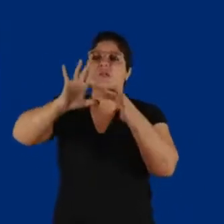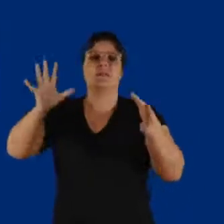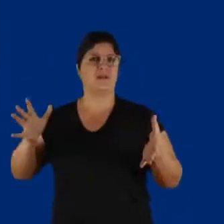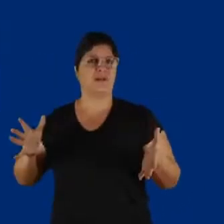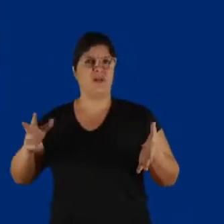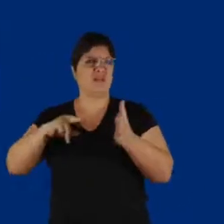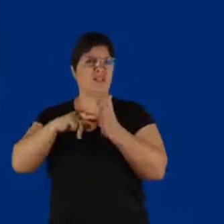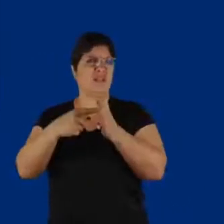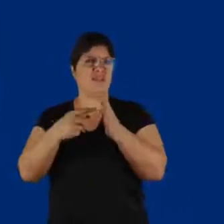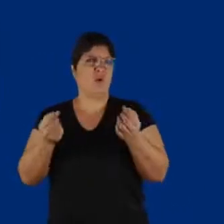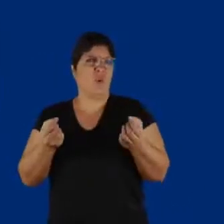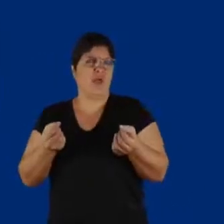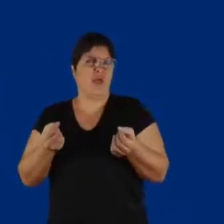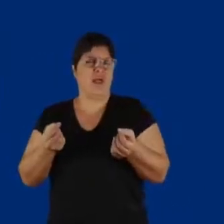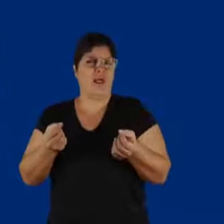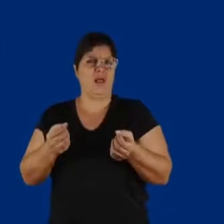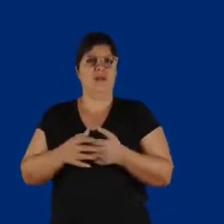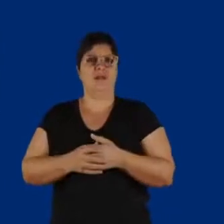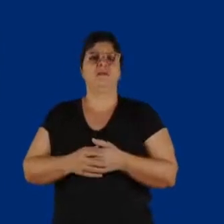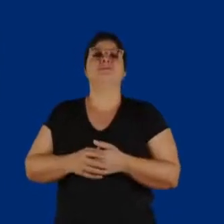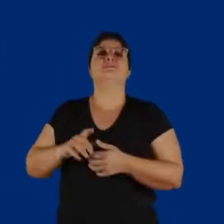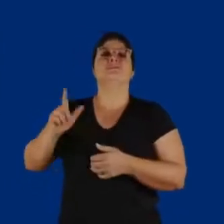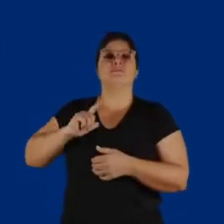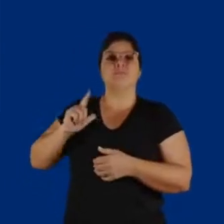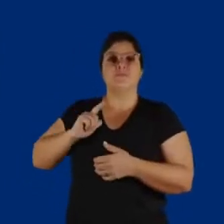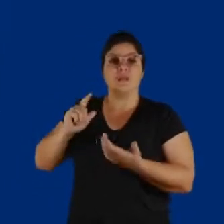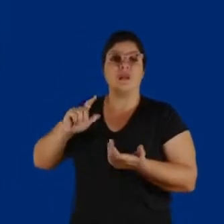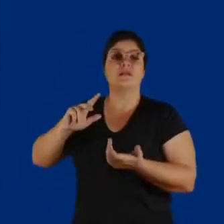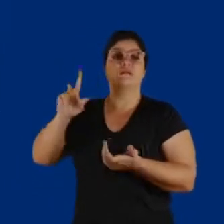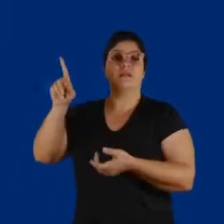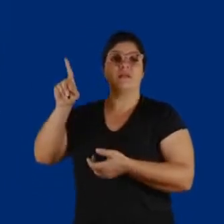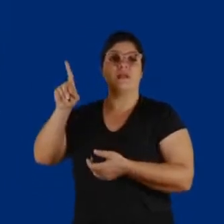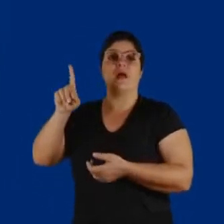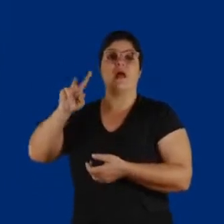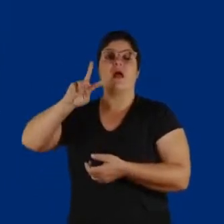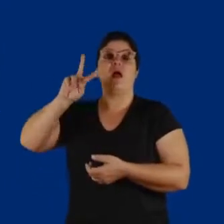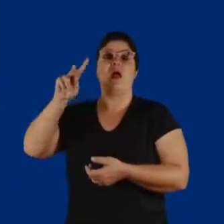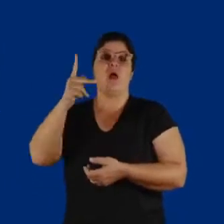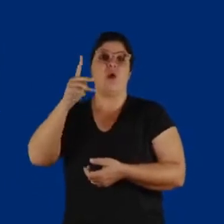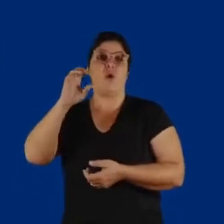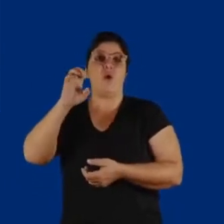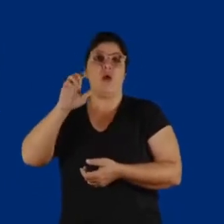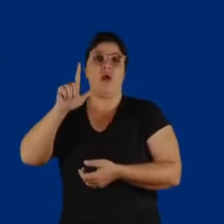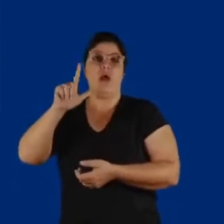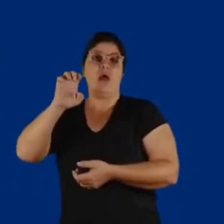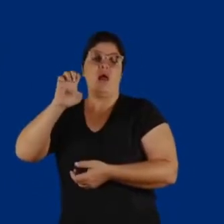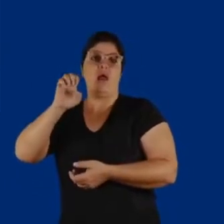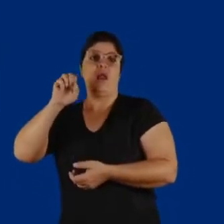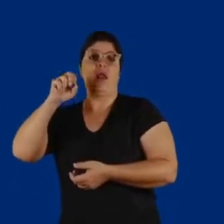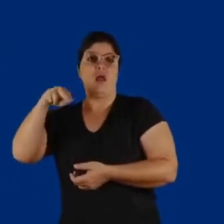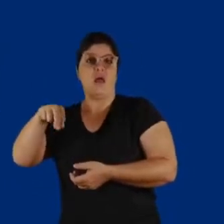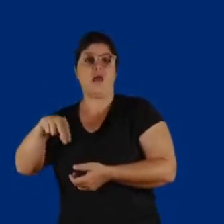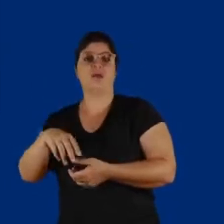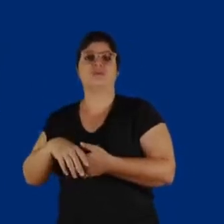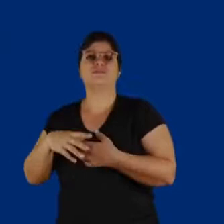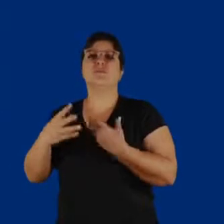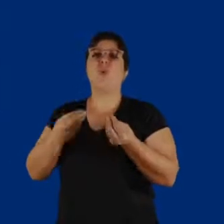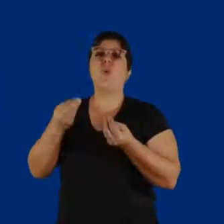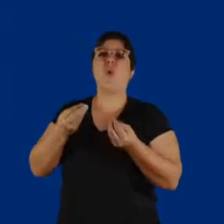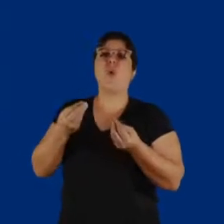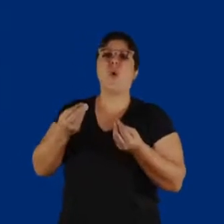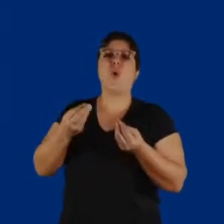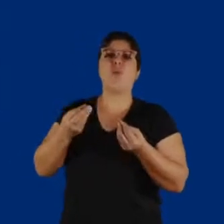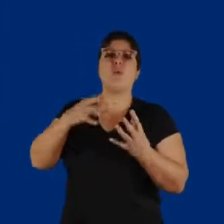o Enlightenment, né, por causa do paracolonialismo paralelo, de onde veio tudo isso, por que o mundo